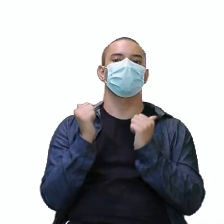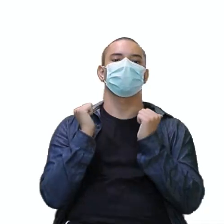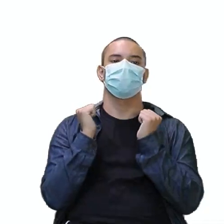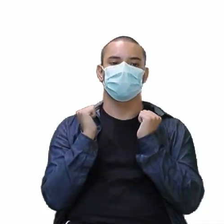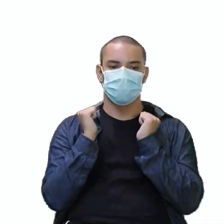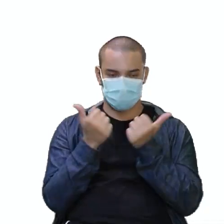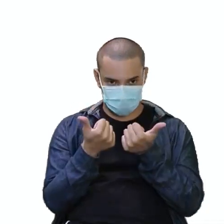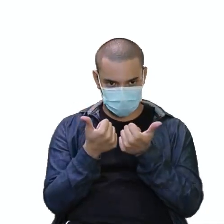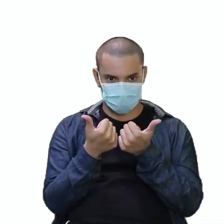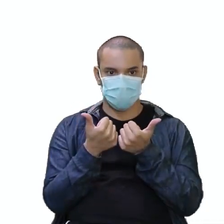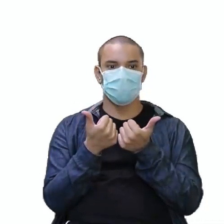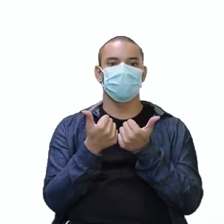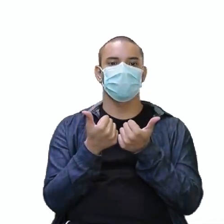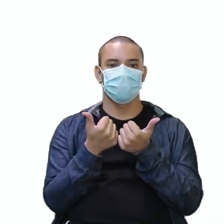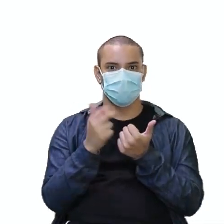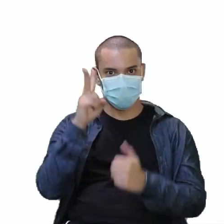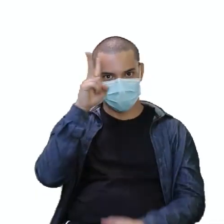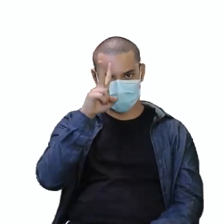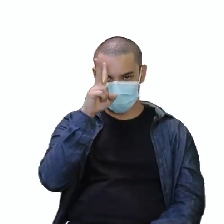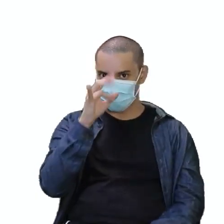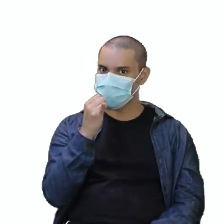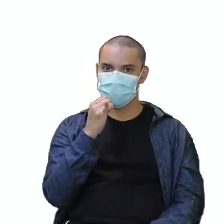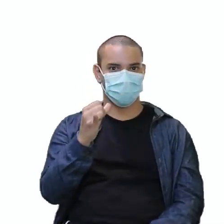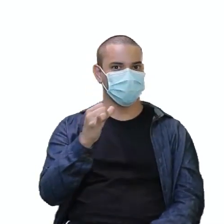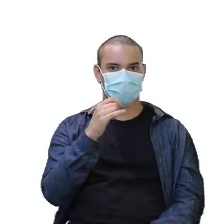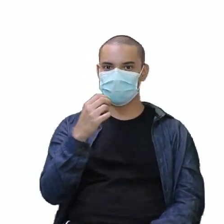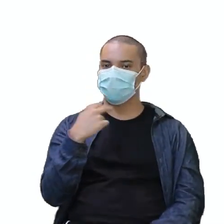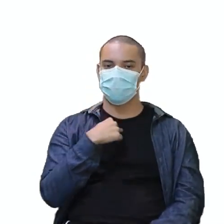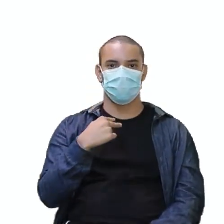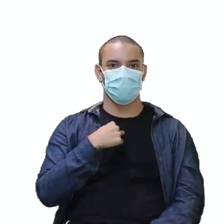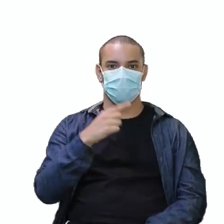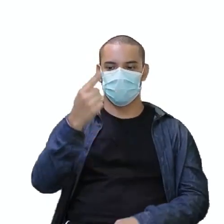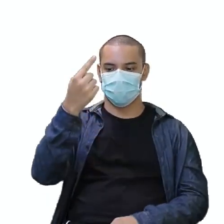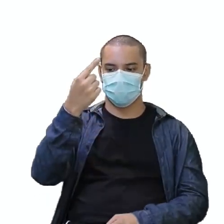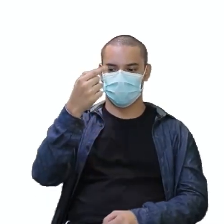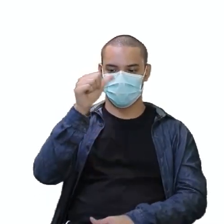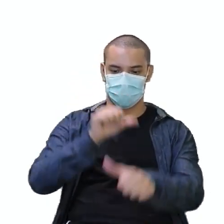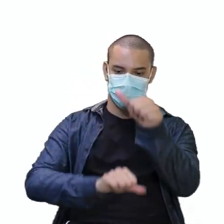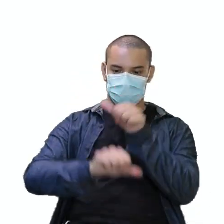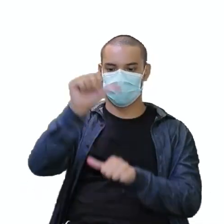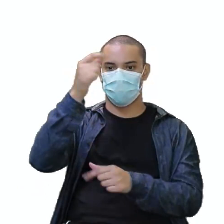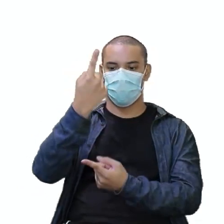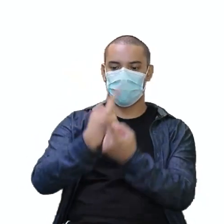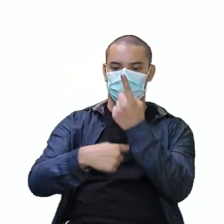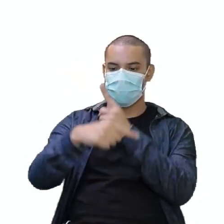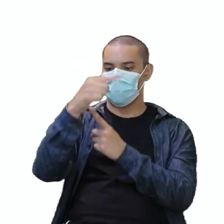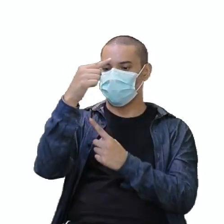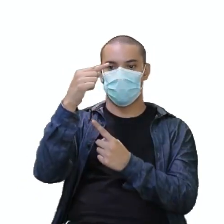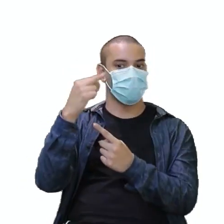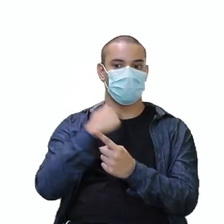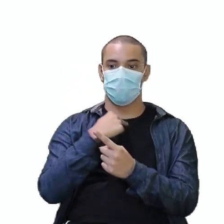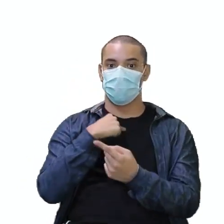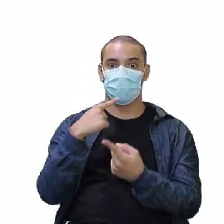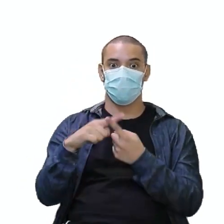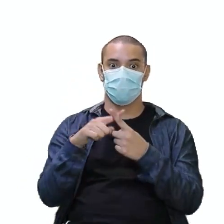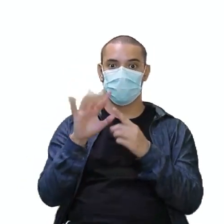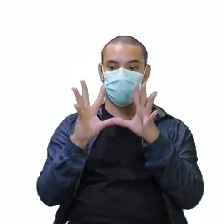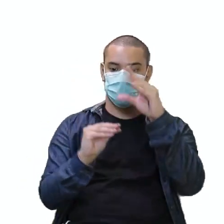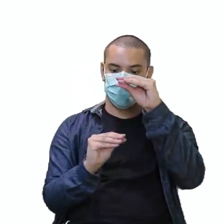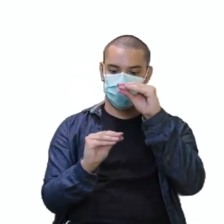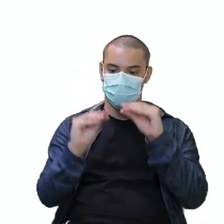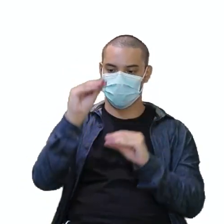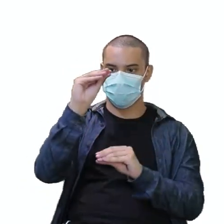Correto. A pirâmide de energia não pode ser invertida. Por quê? Quando a gente fala de invertida, meus amores, é que